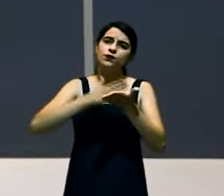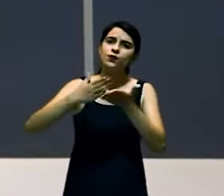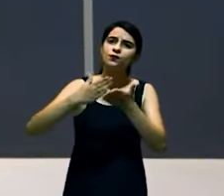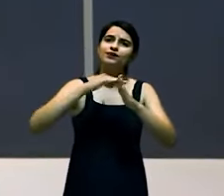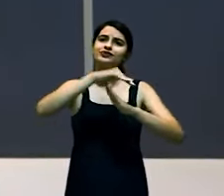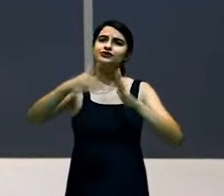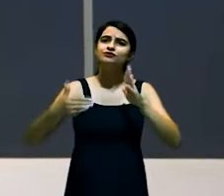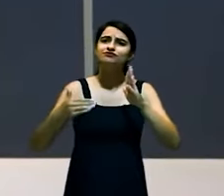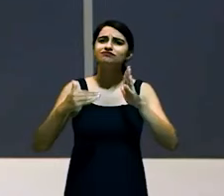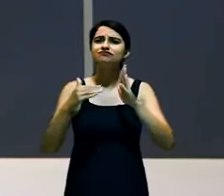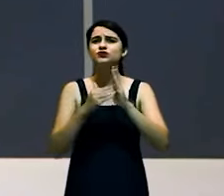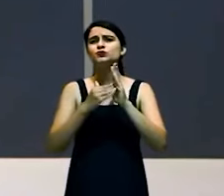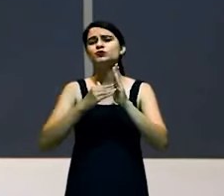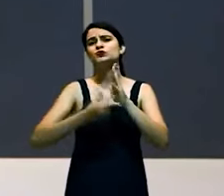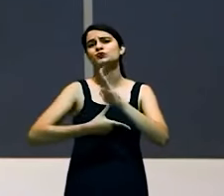Comece o seu dia,